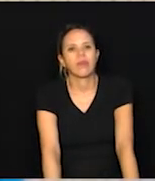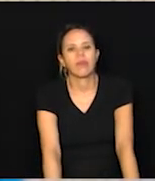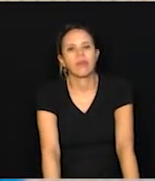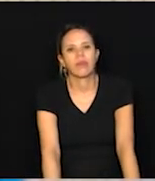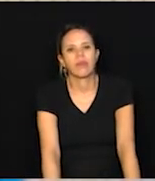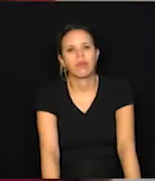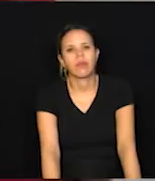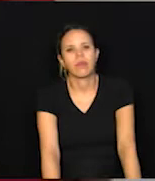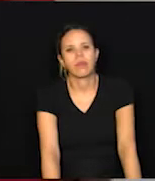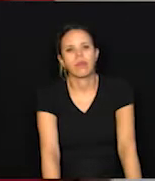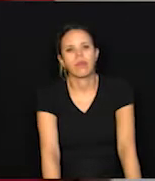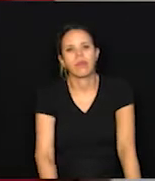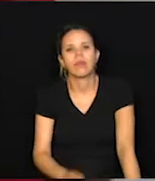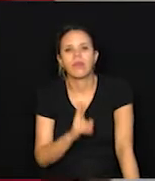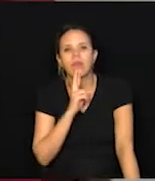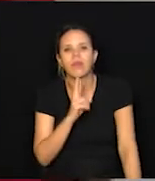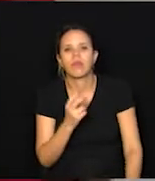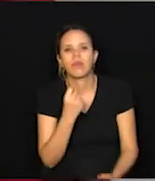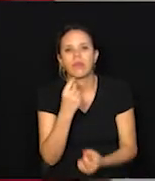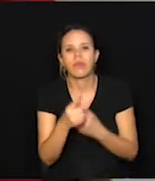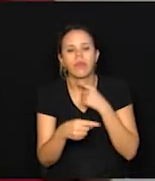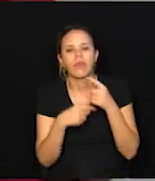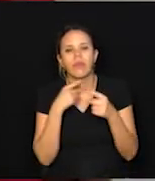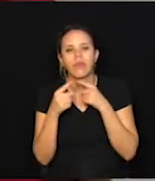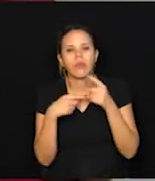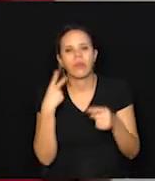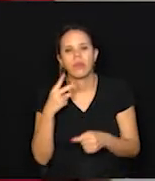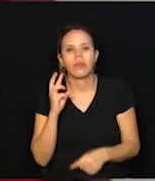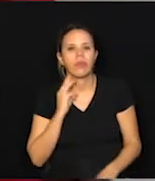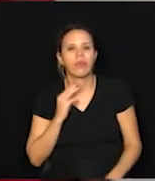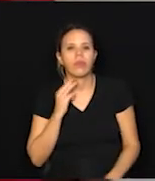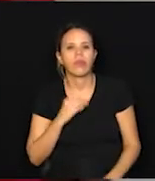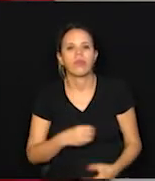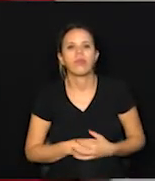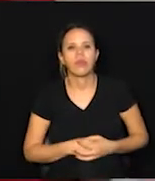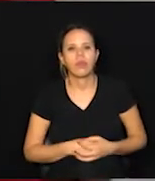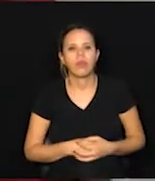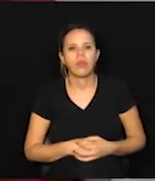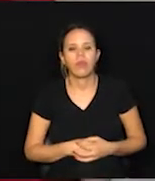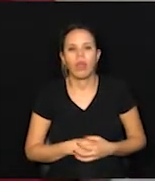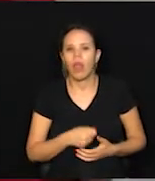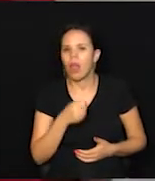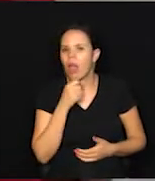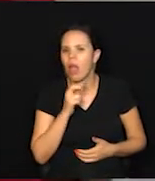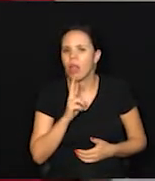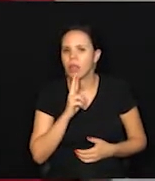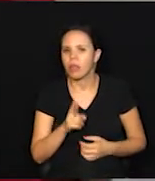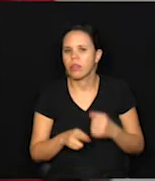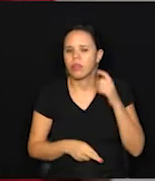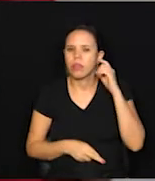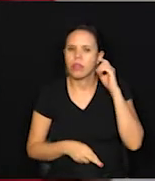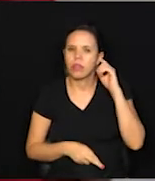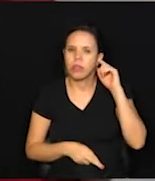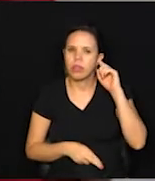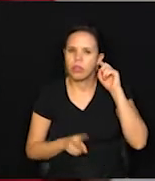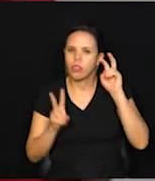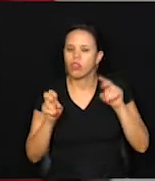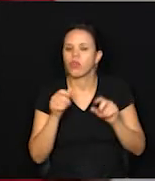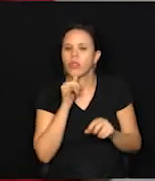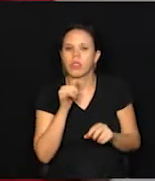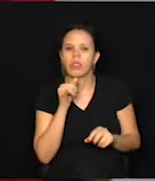Prossigo, eu vou responder algumas dúvidas do vereador Cecílio que não foram ainda respondidas em relação às